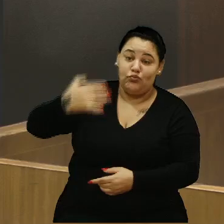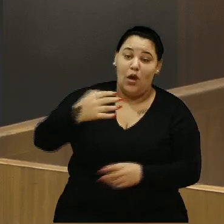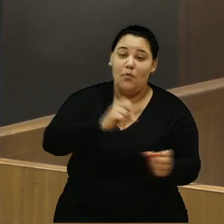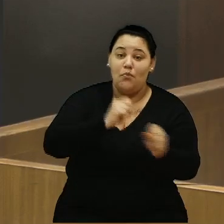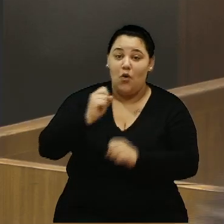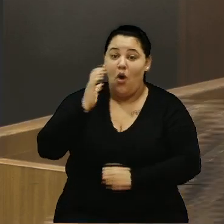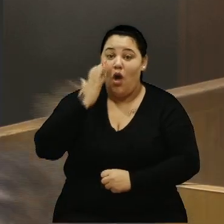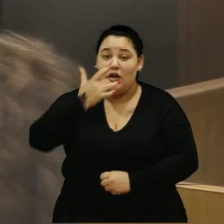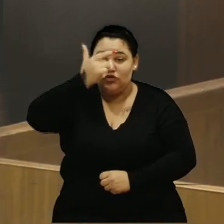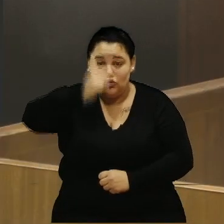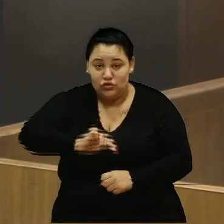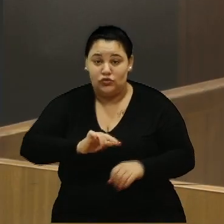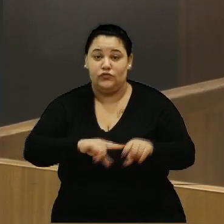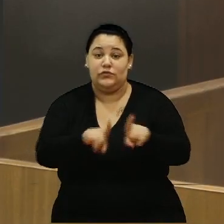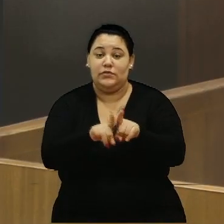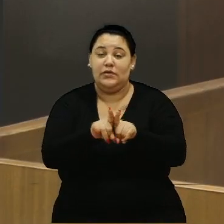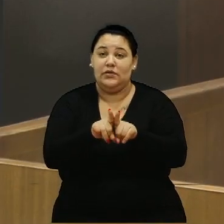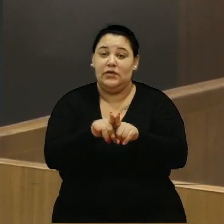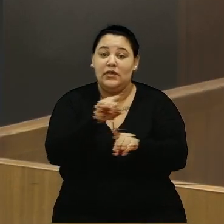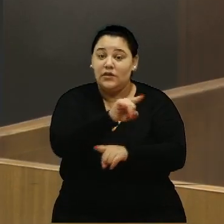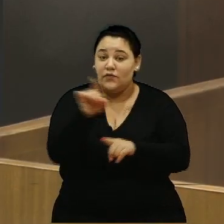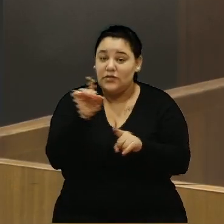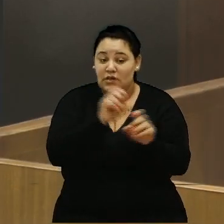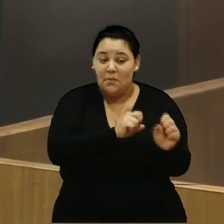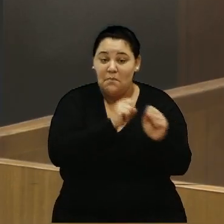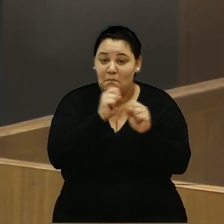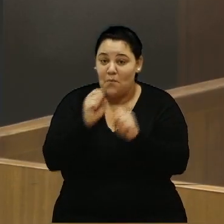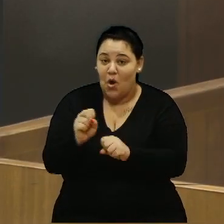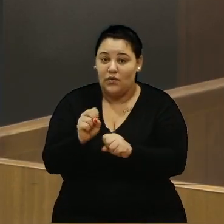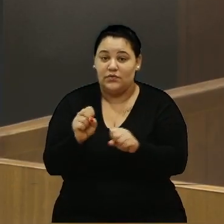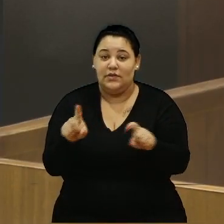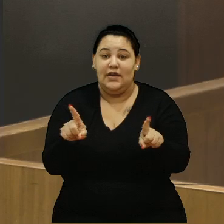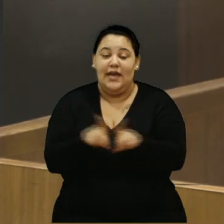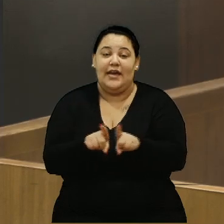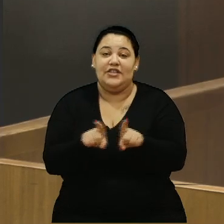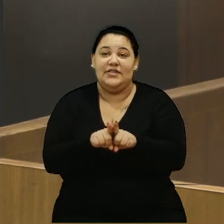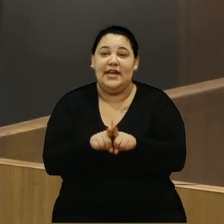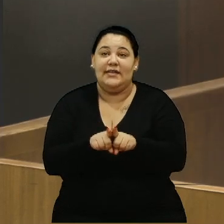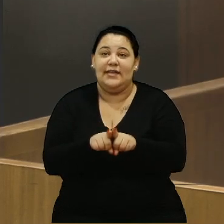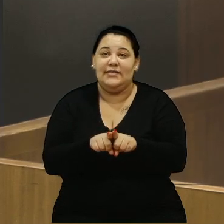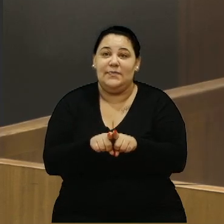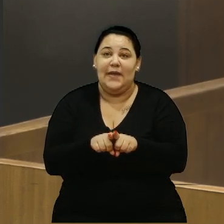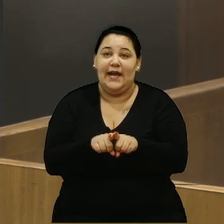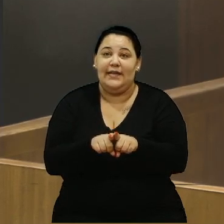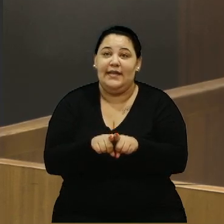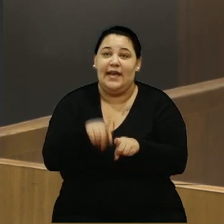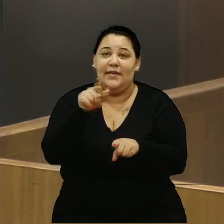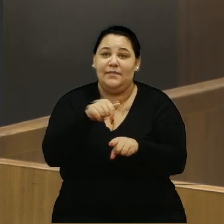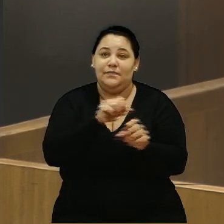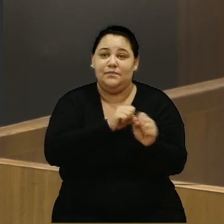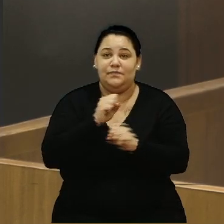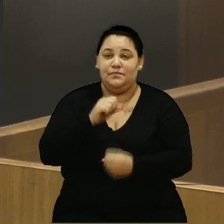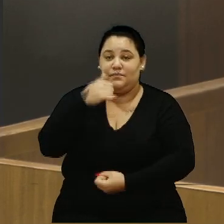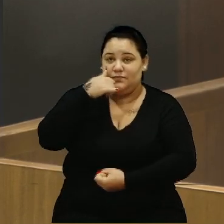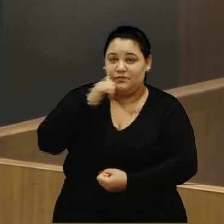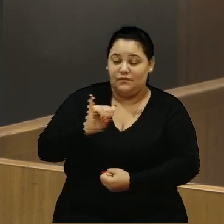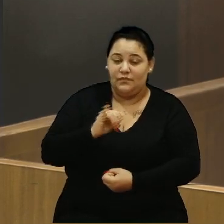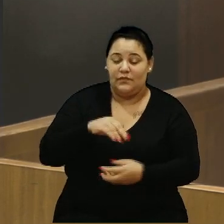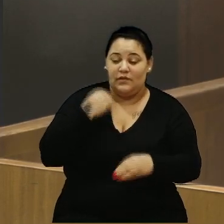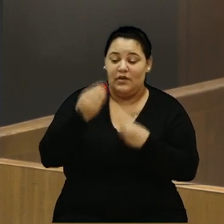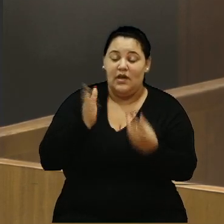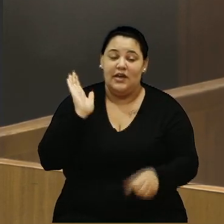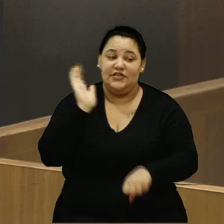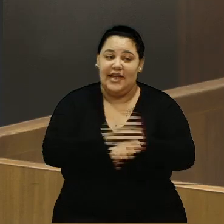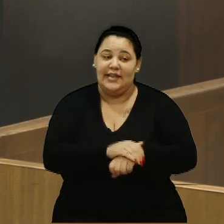acontecer novamente e que vocês possam se prevenir de ter que puxar dinheiro do bolso sem ter culpa,